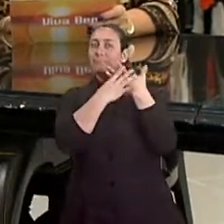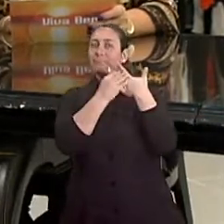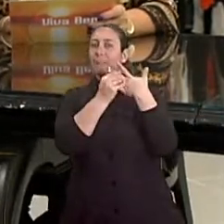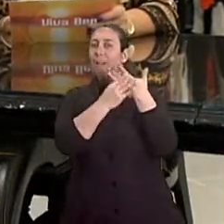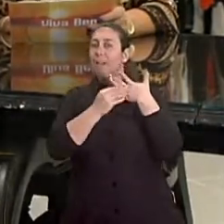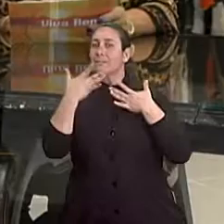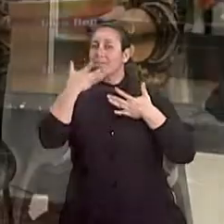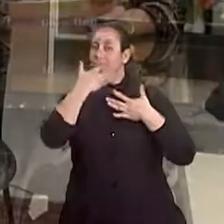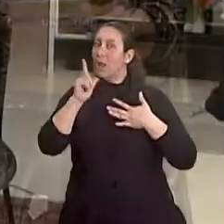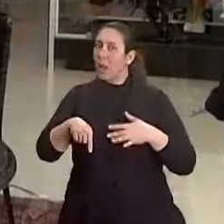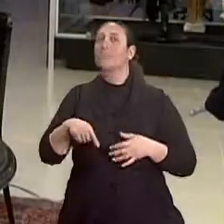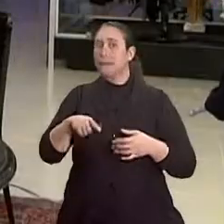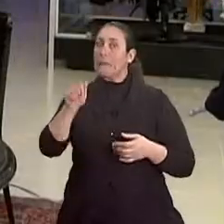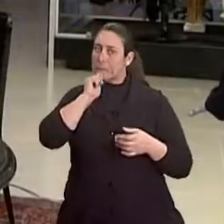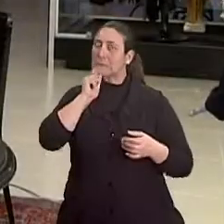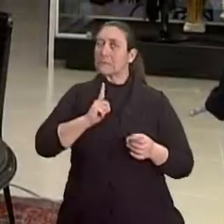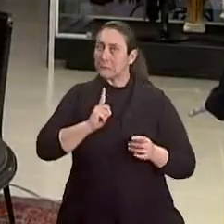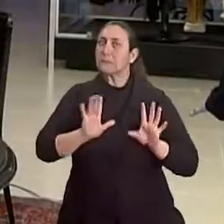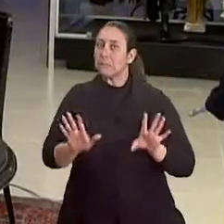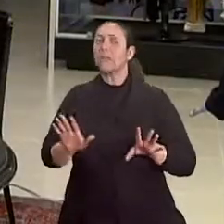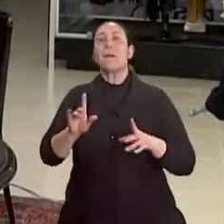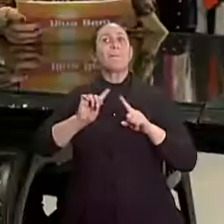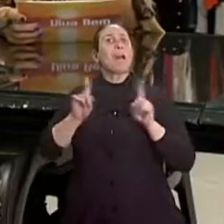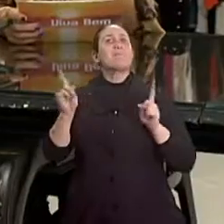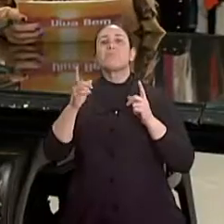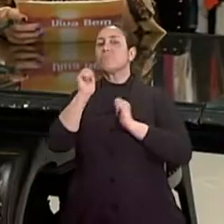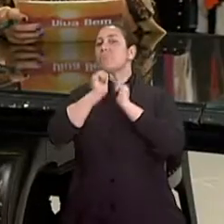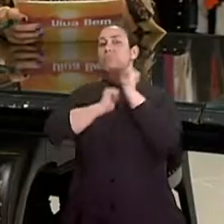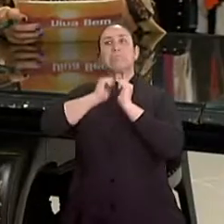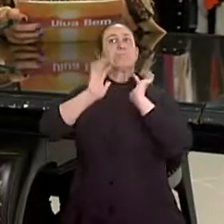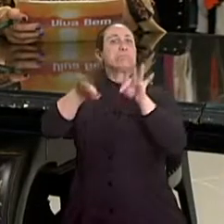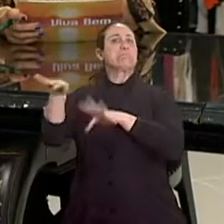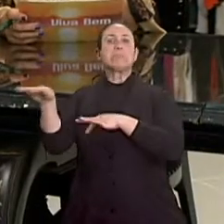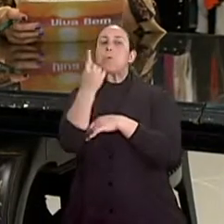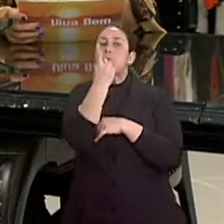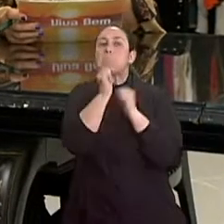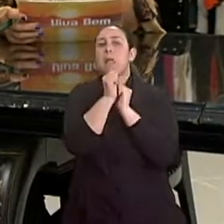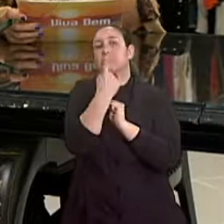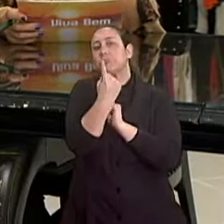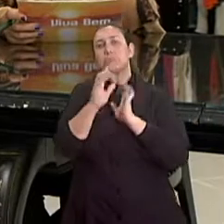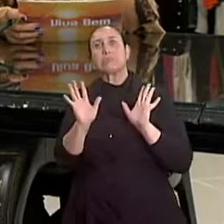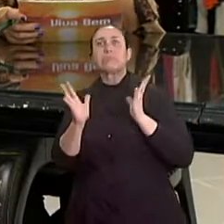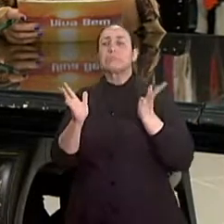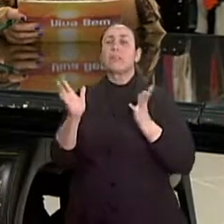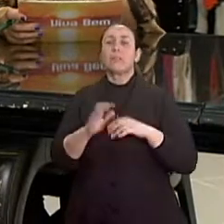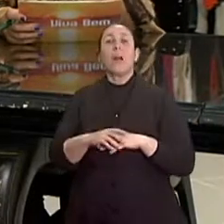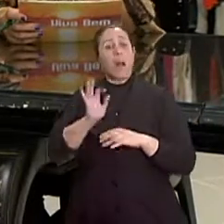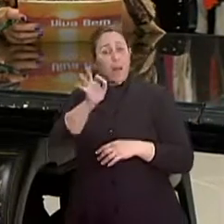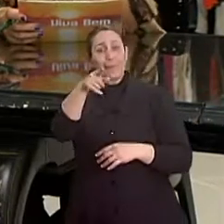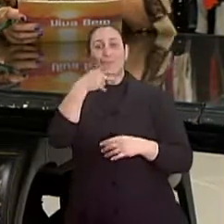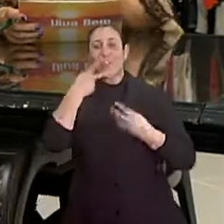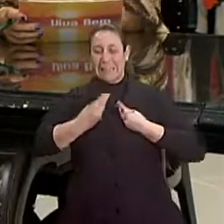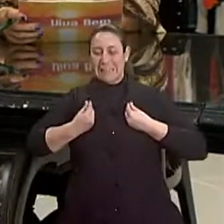claro. Eu tenho condições de estar trabalhando com pura lã. Não, aí nós chegamos no outro ponto que estava faltando ainda, a questão do tecido. E aí